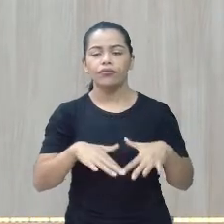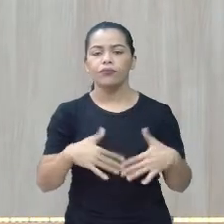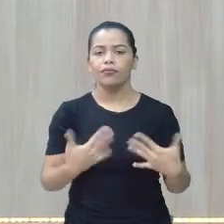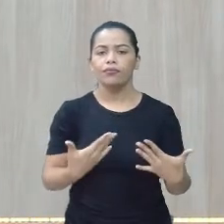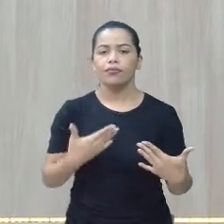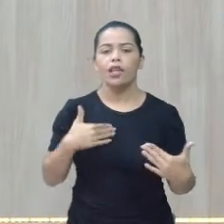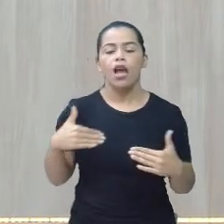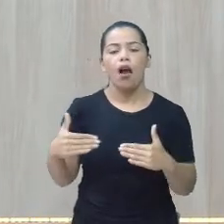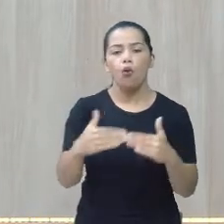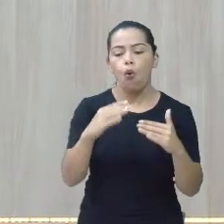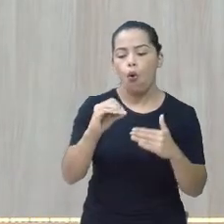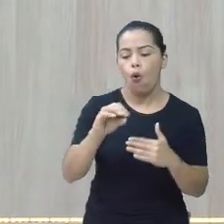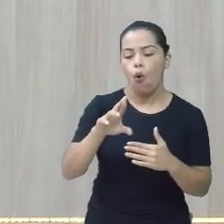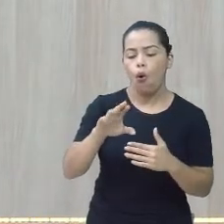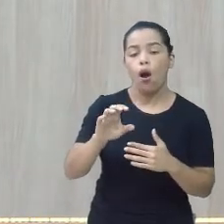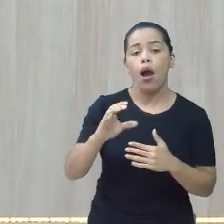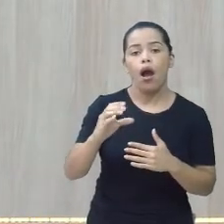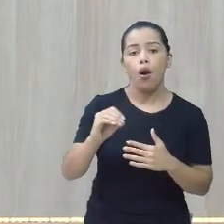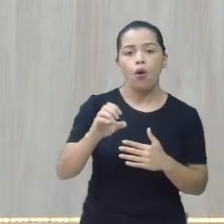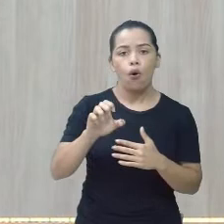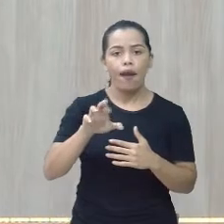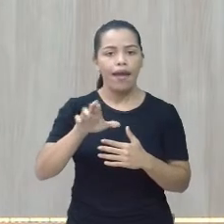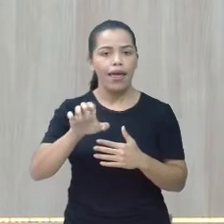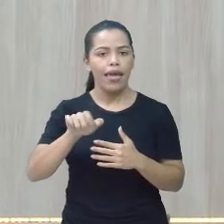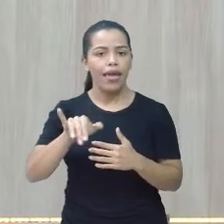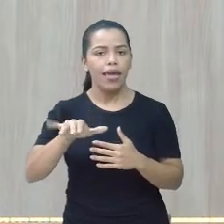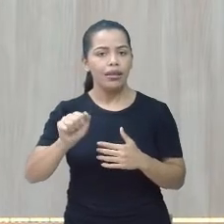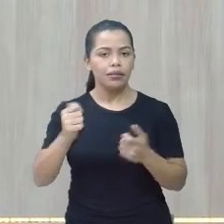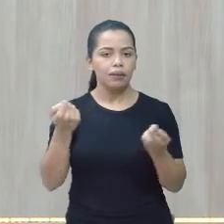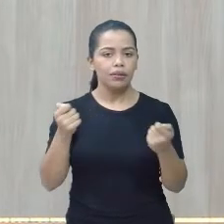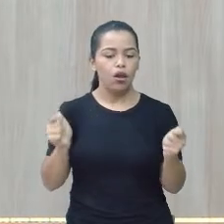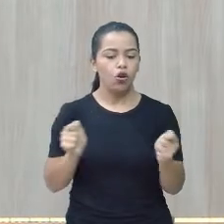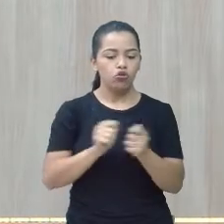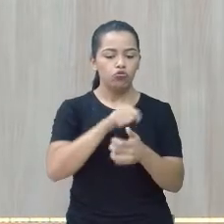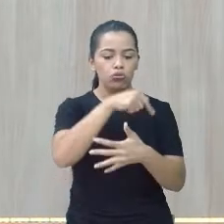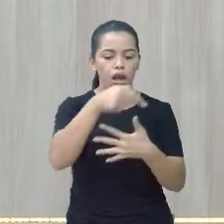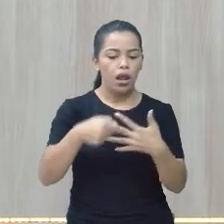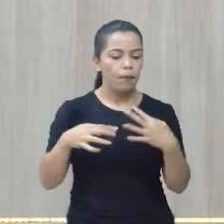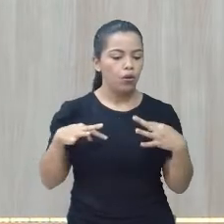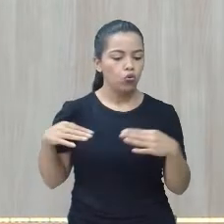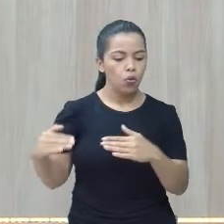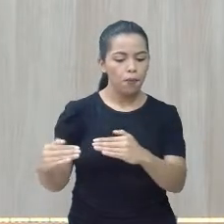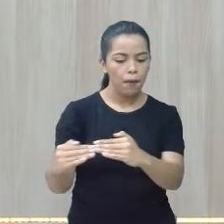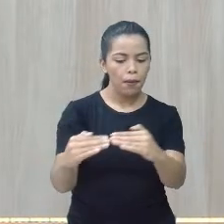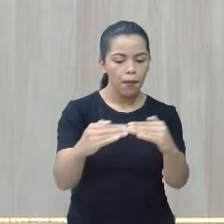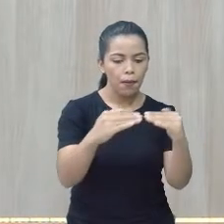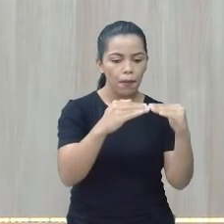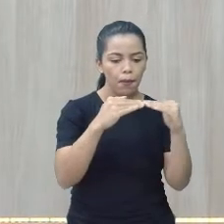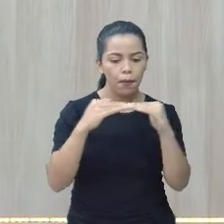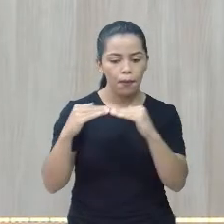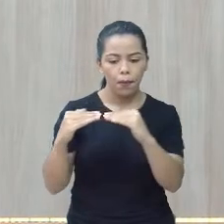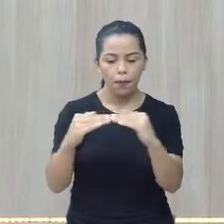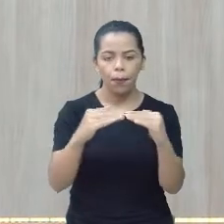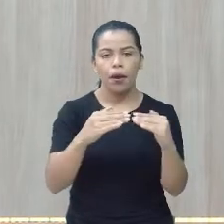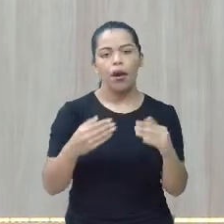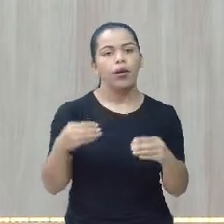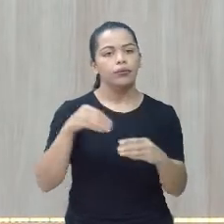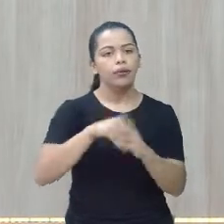coerência, ela é a junção desses elementos que fazem sentido quando organizados dentro de um texto, tá